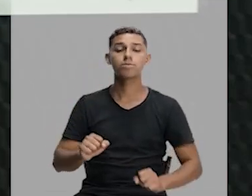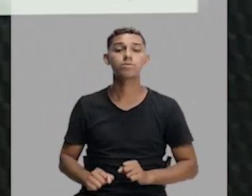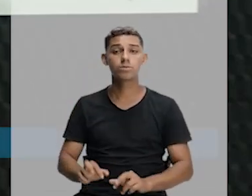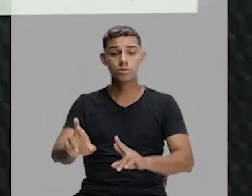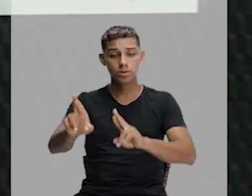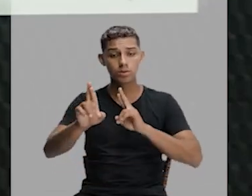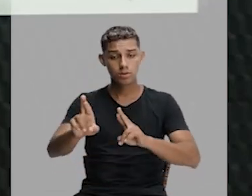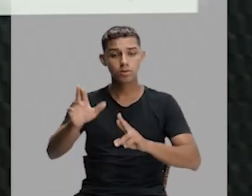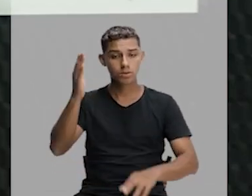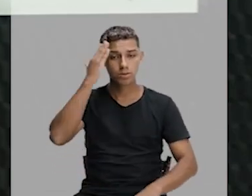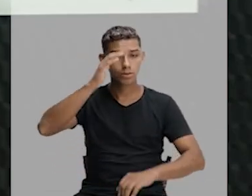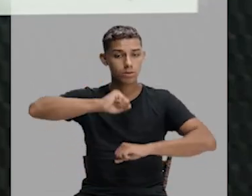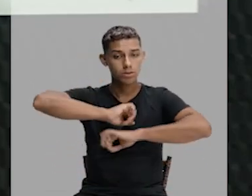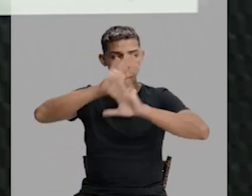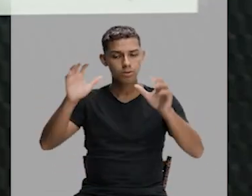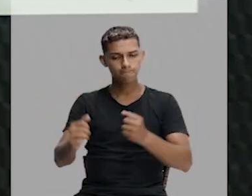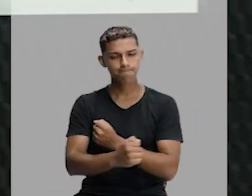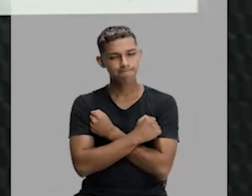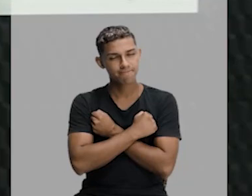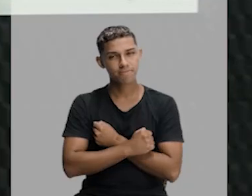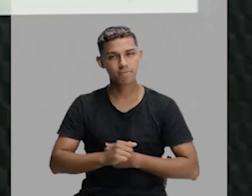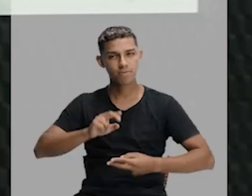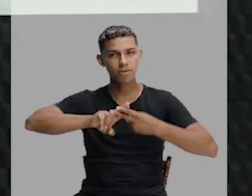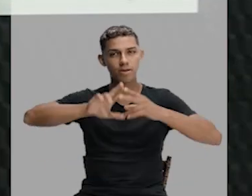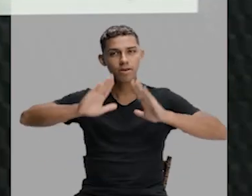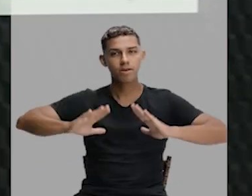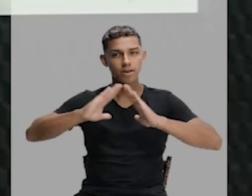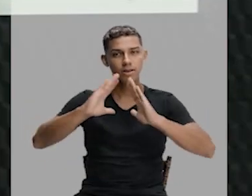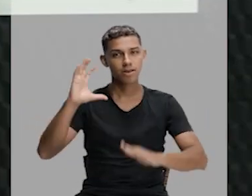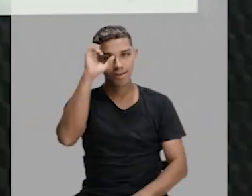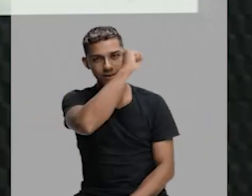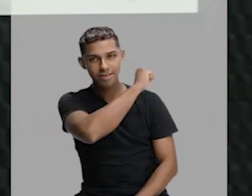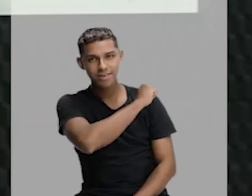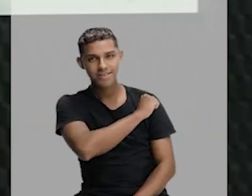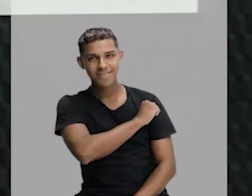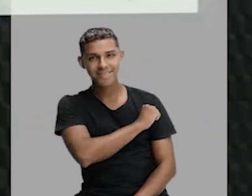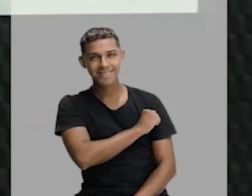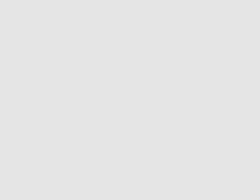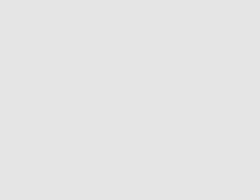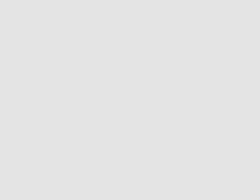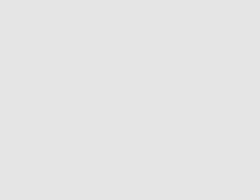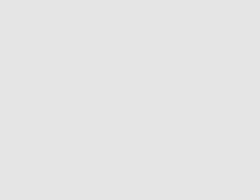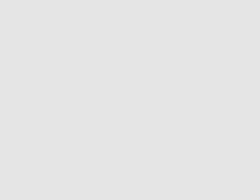Então, espero que tenha entendido. Um abraço a todos. Já sabe, hashtag Fica em Casa Aprendendo.